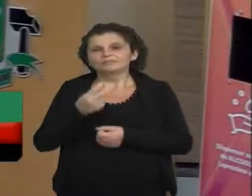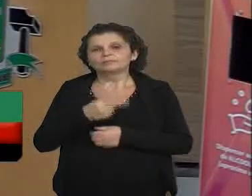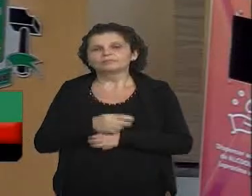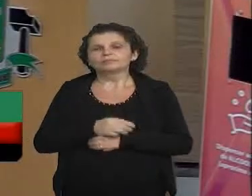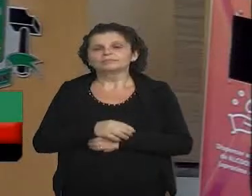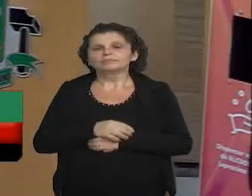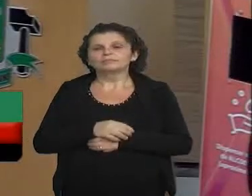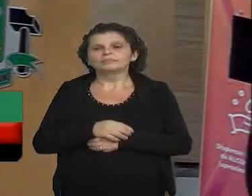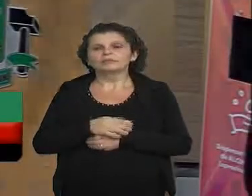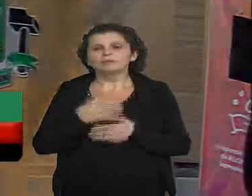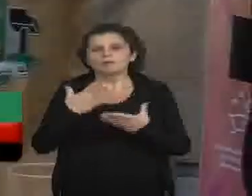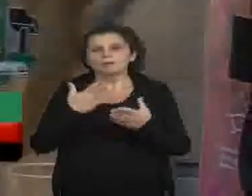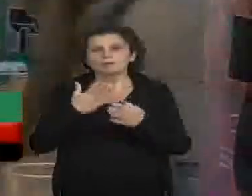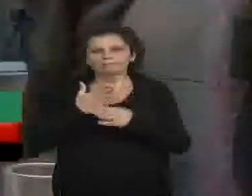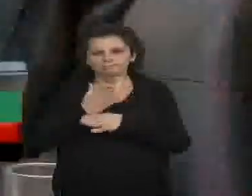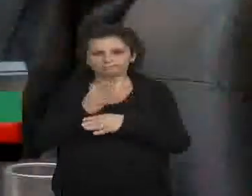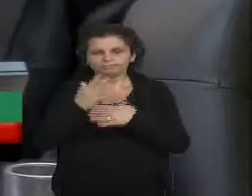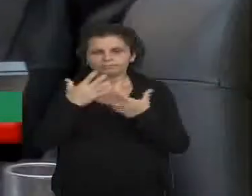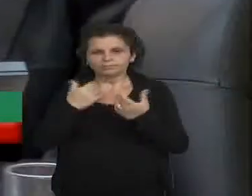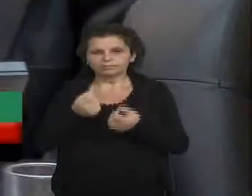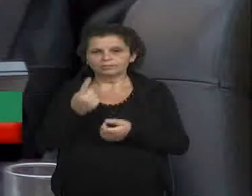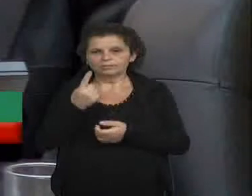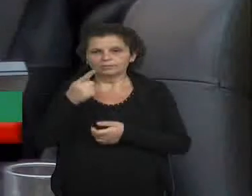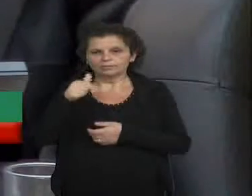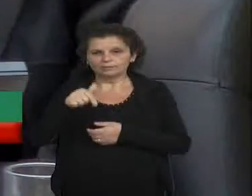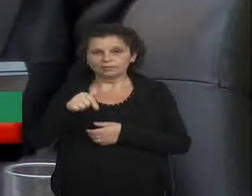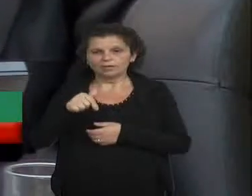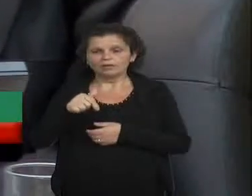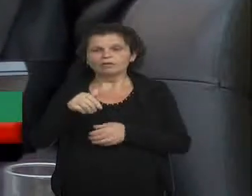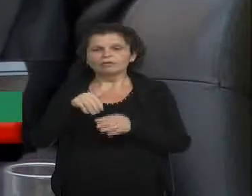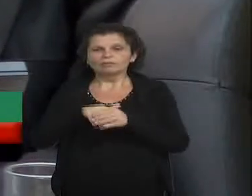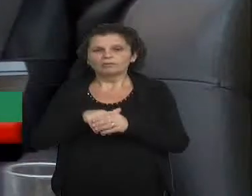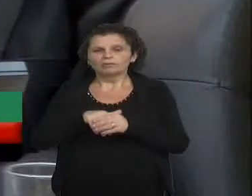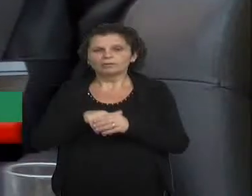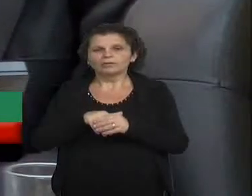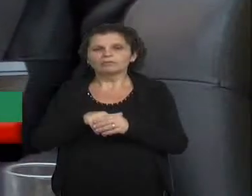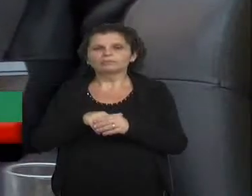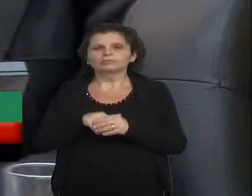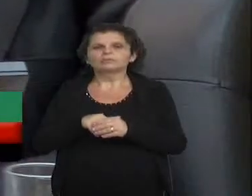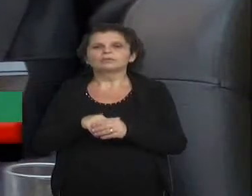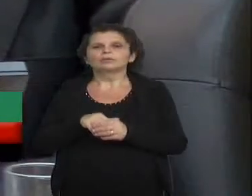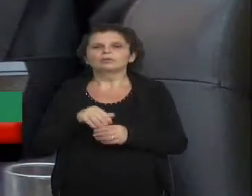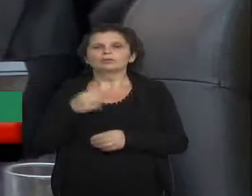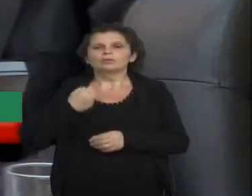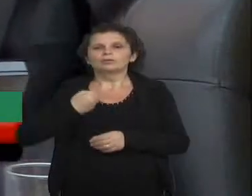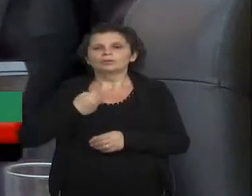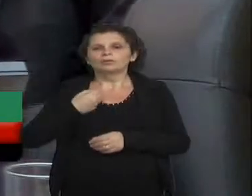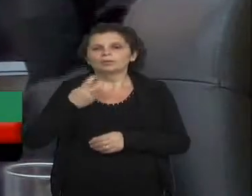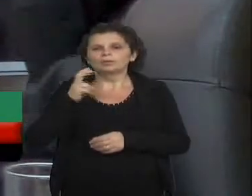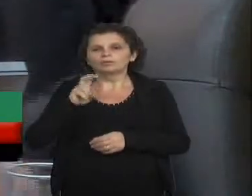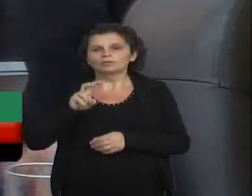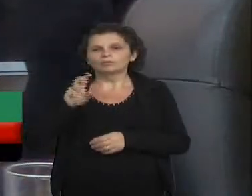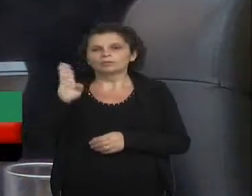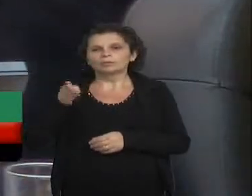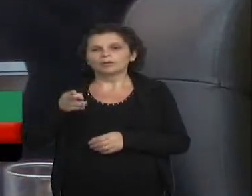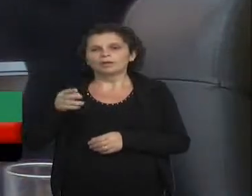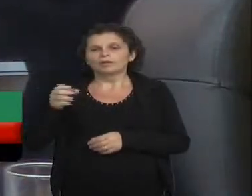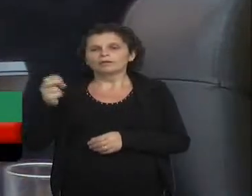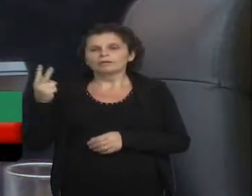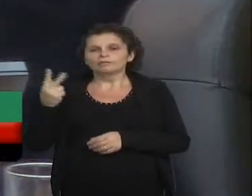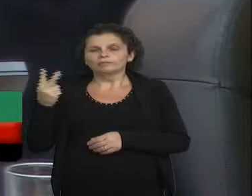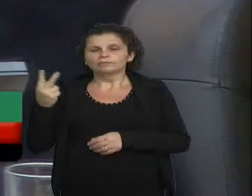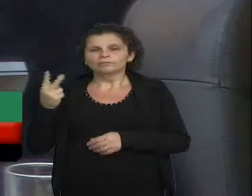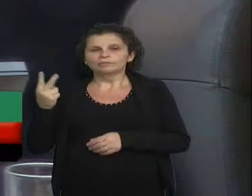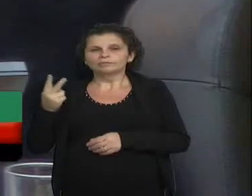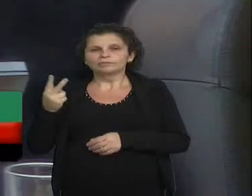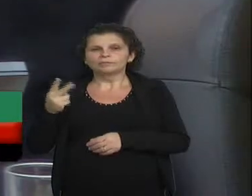2022. Está aprovado com 17 votos o projeto de resolução número 5/22